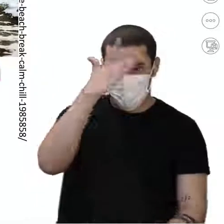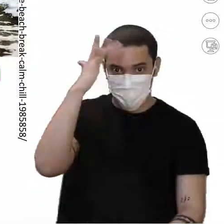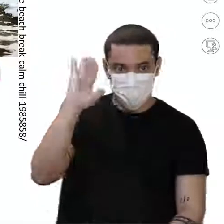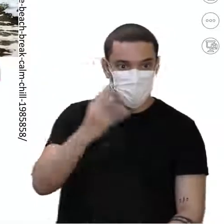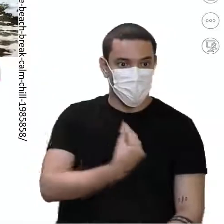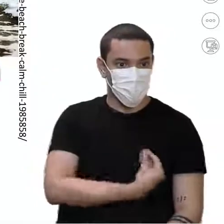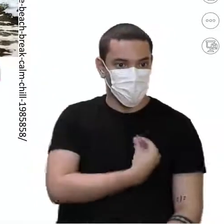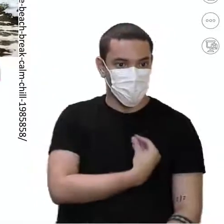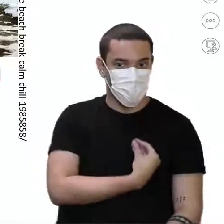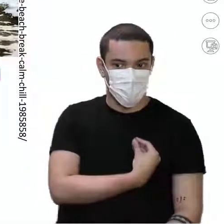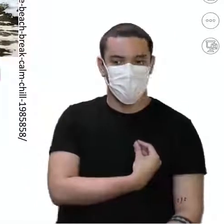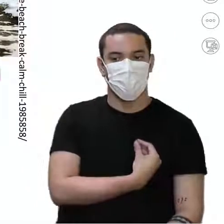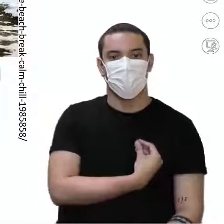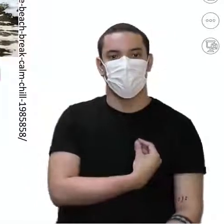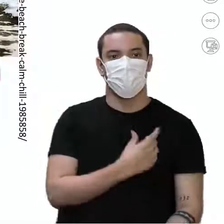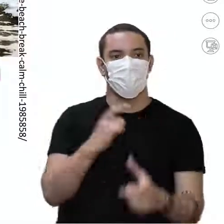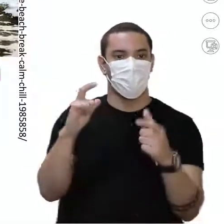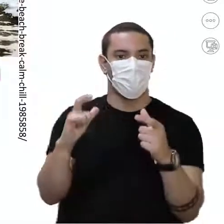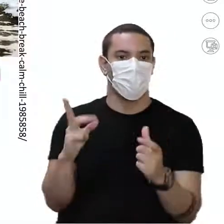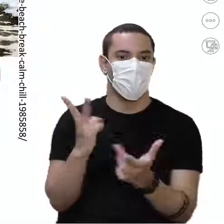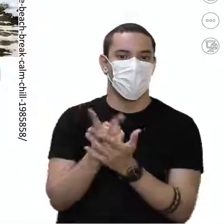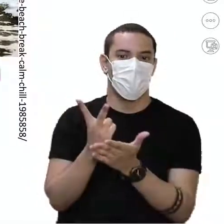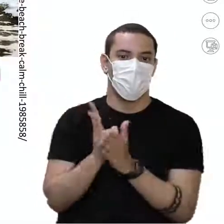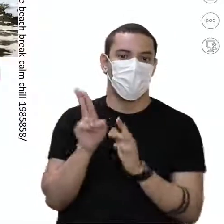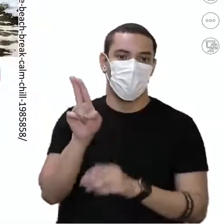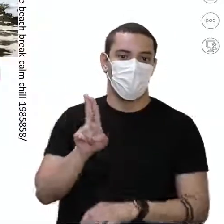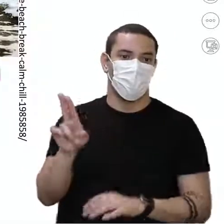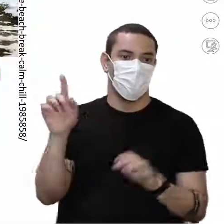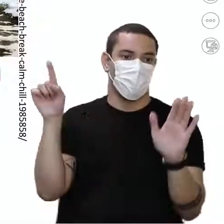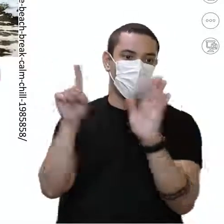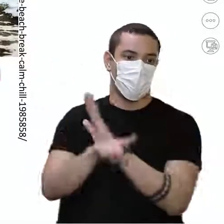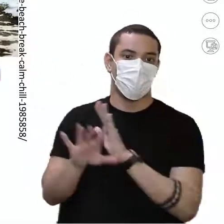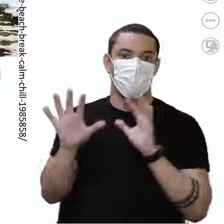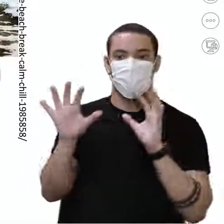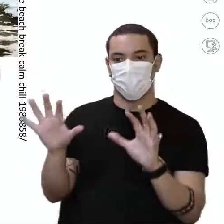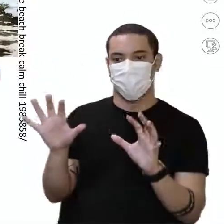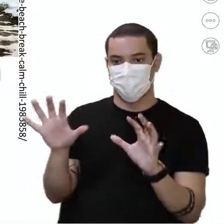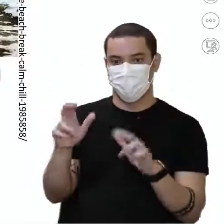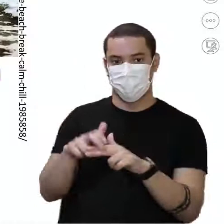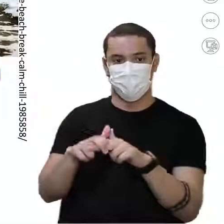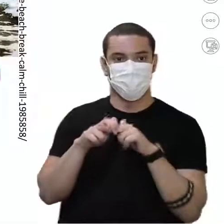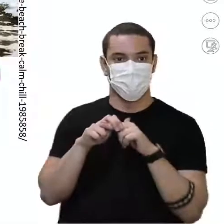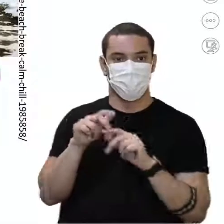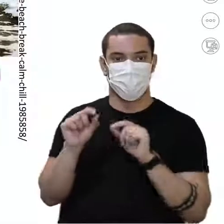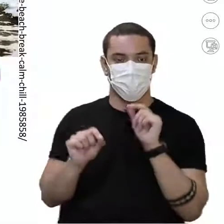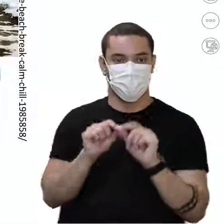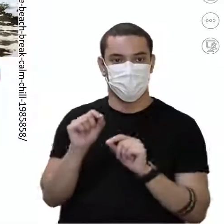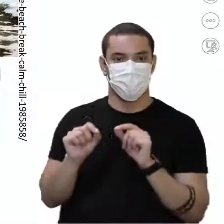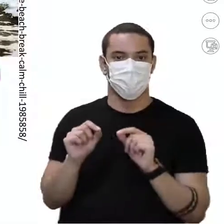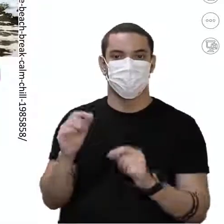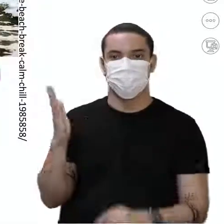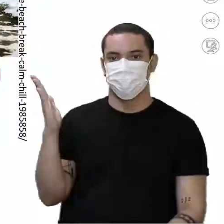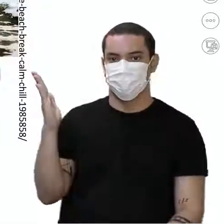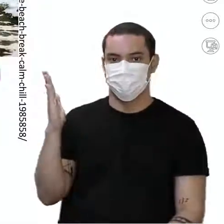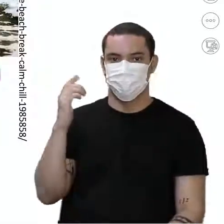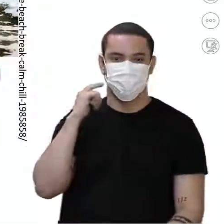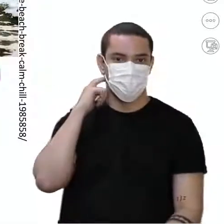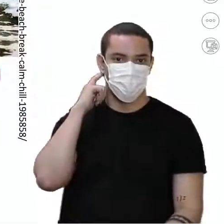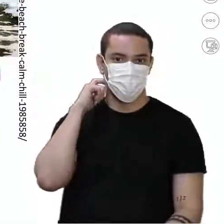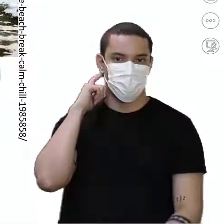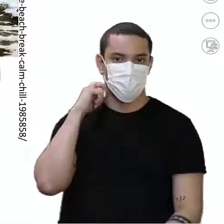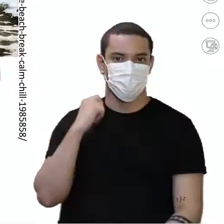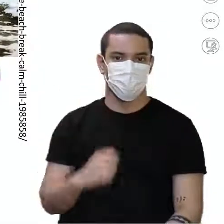algum lugar, você sempre vai usar essa estrutura de pergunta. Ela nunca muda. Então, have you ever been to? Have